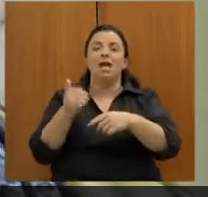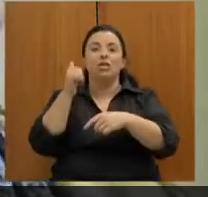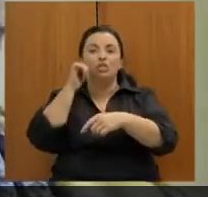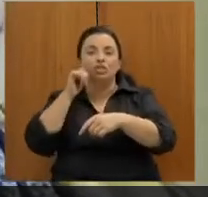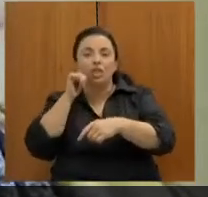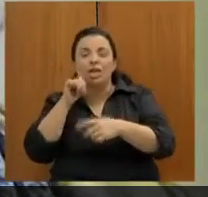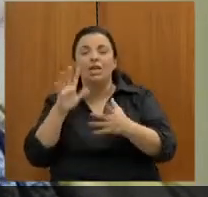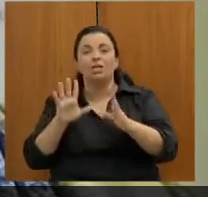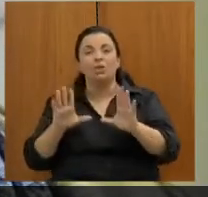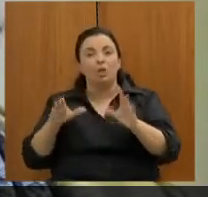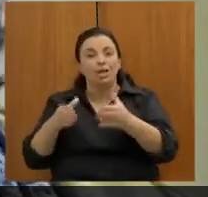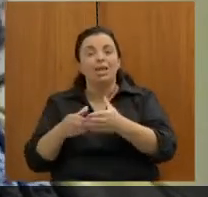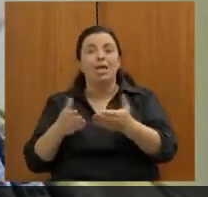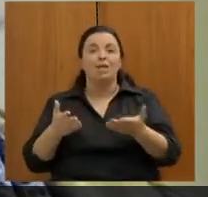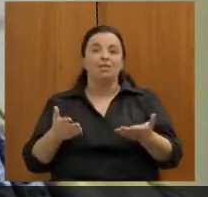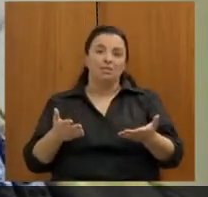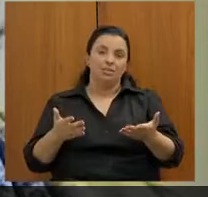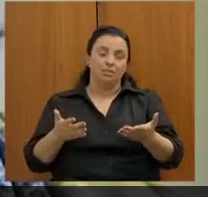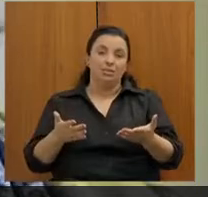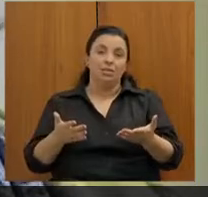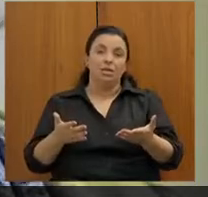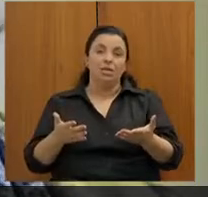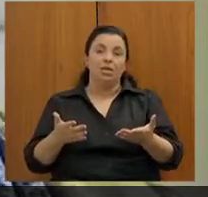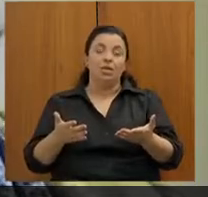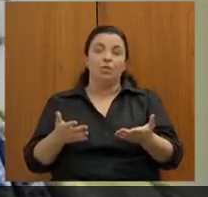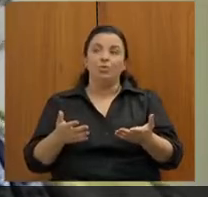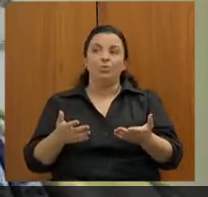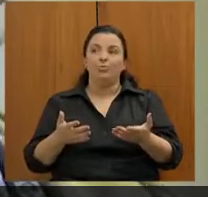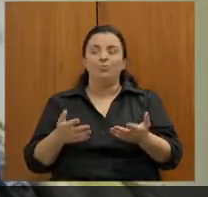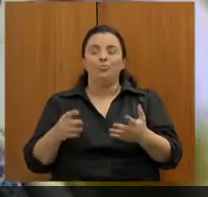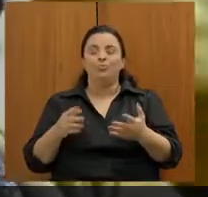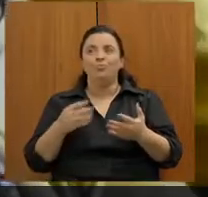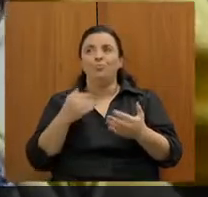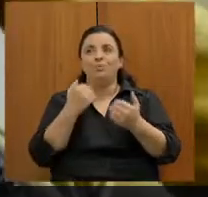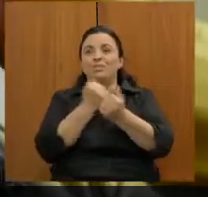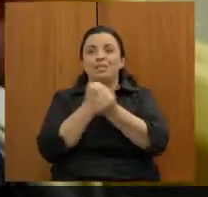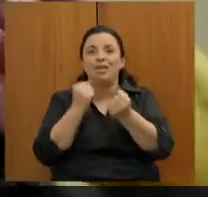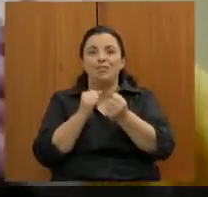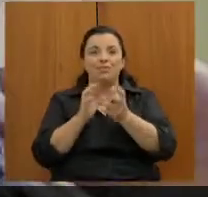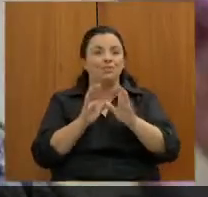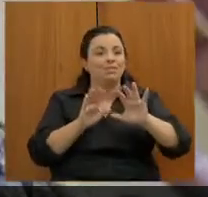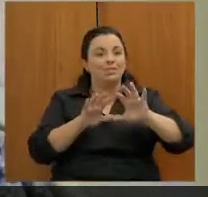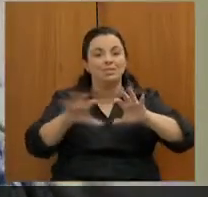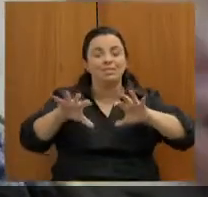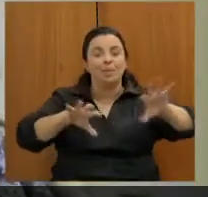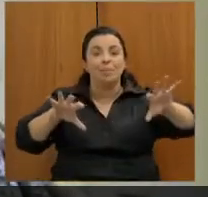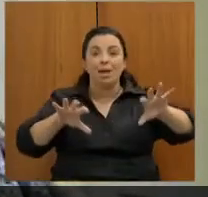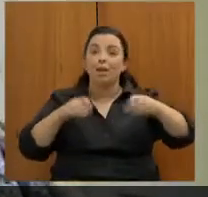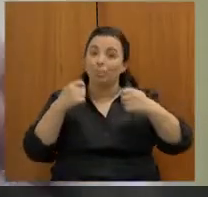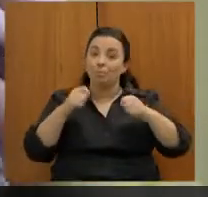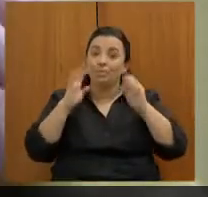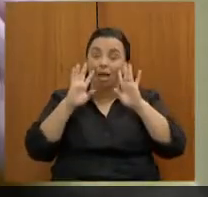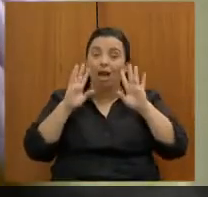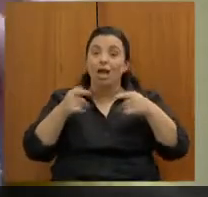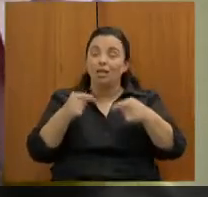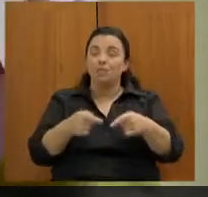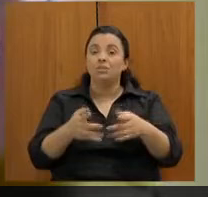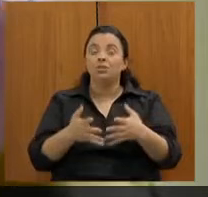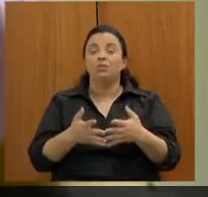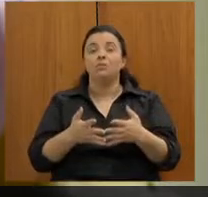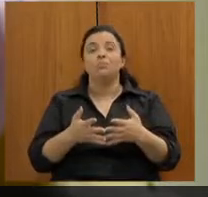Não dá para gente se compartimentar e em caixinhas E aí em razão disso